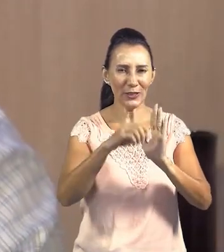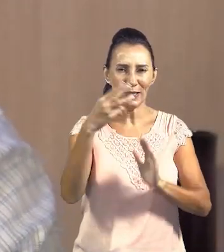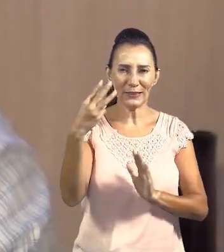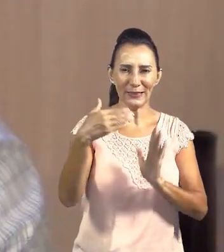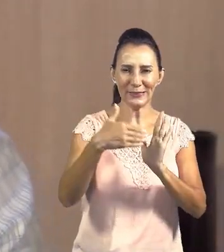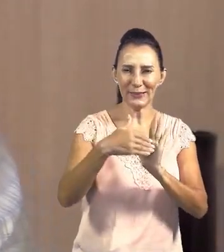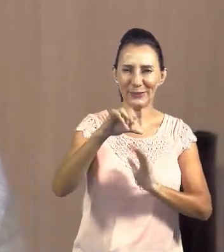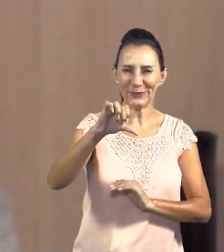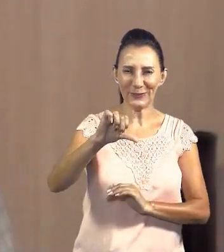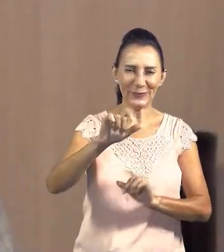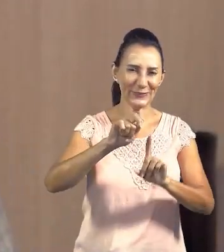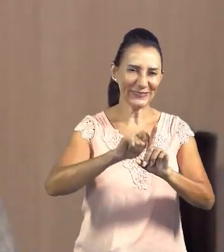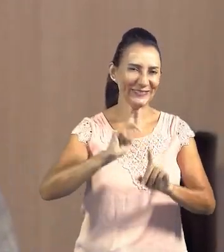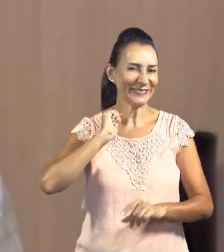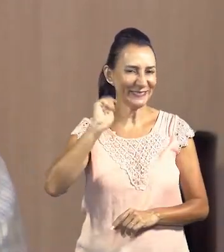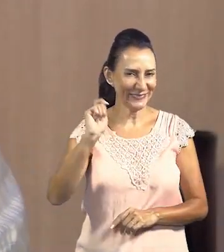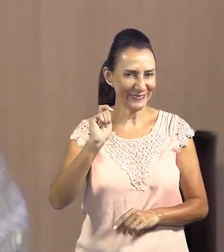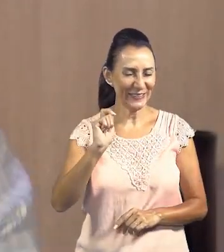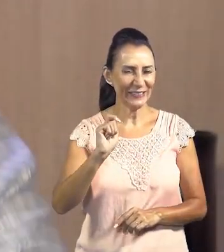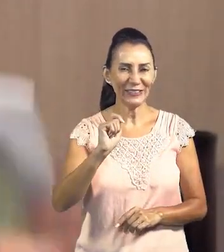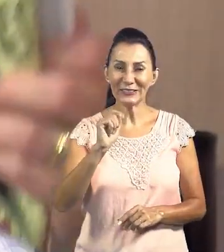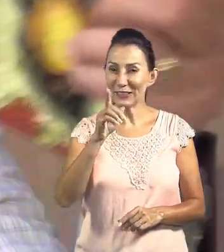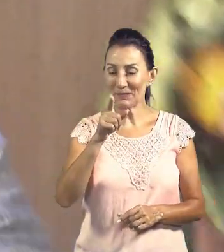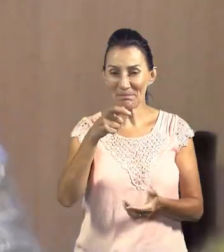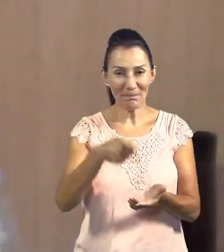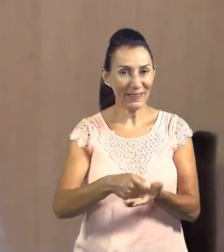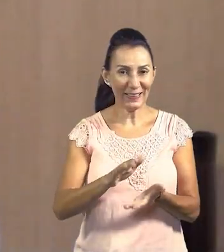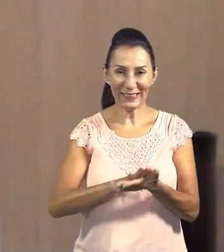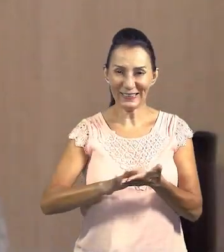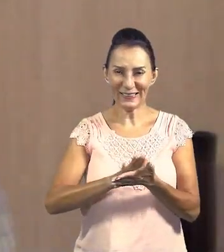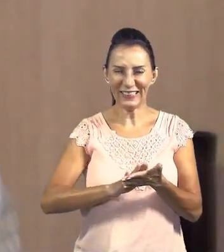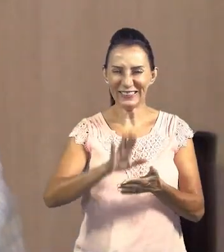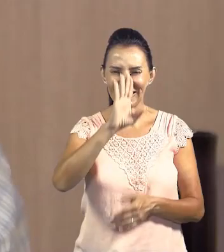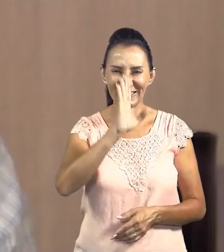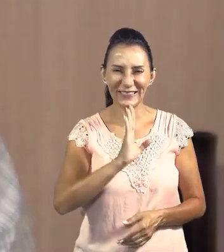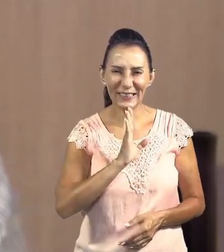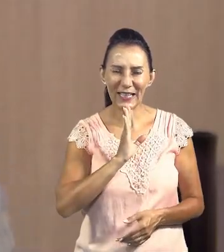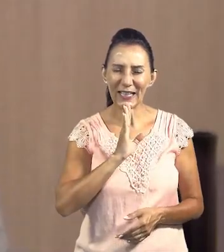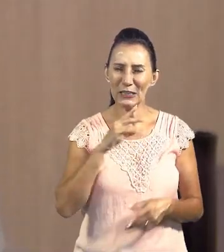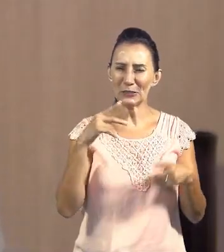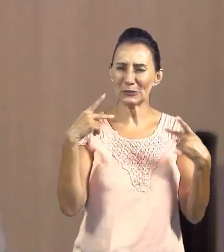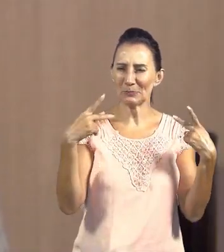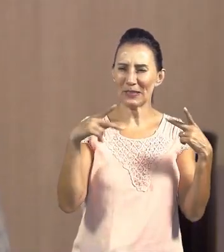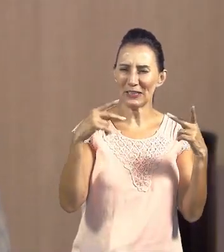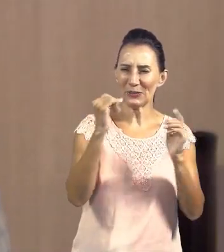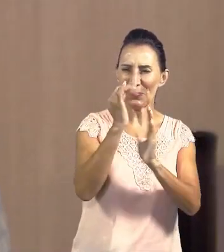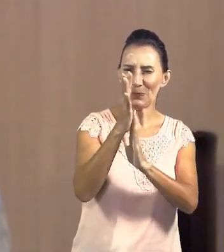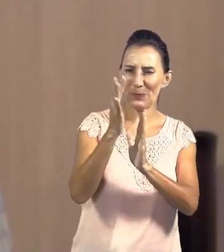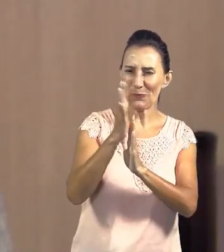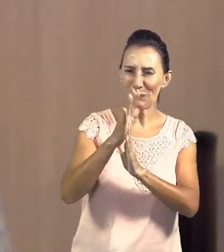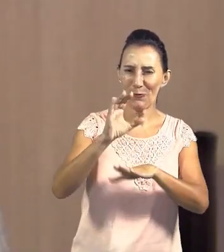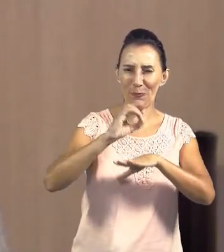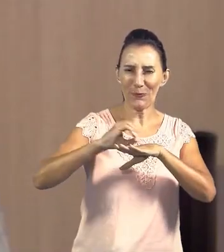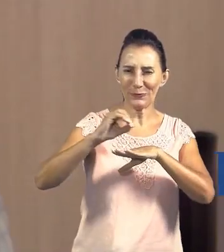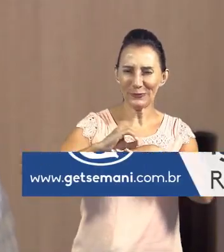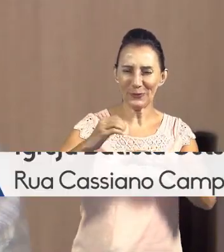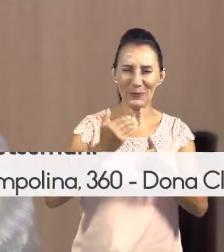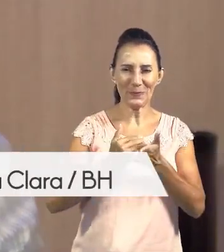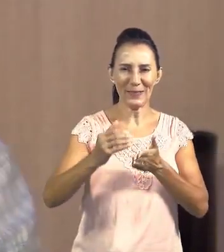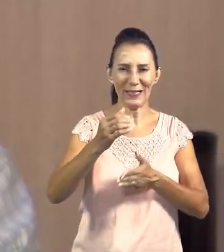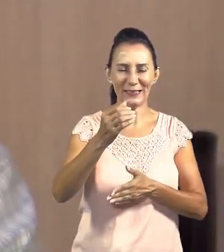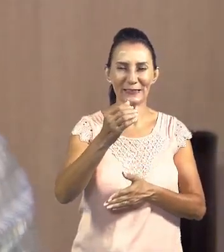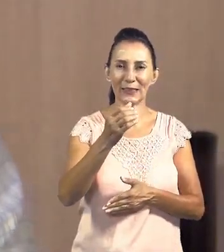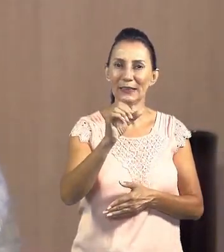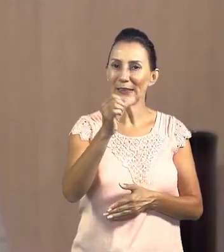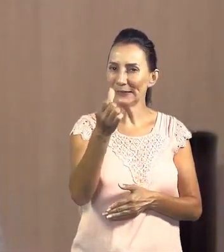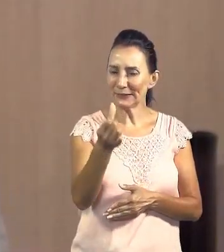de abril. Tá? Entrada franca com grandes ministrações, oficinas, a partir das 18 horas.